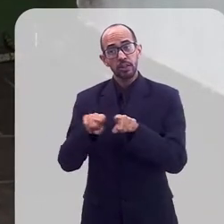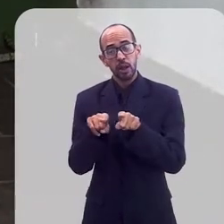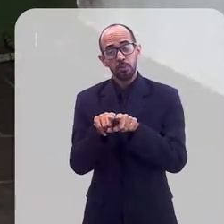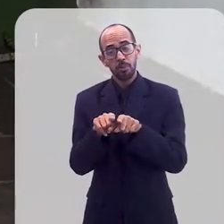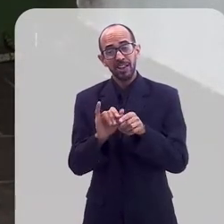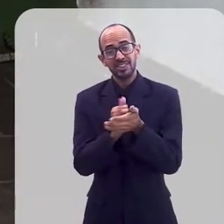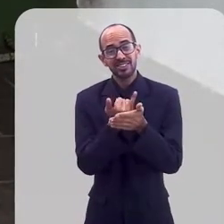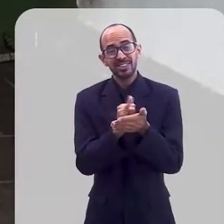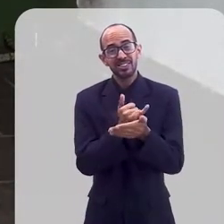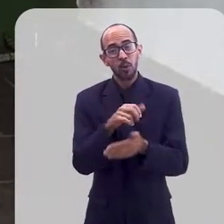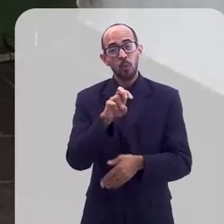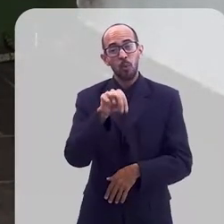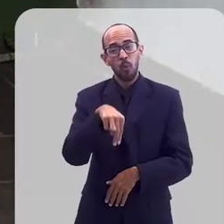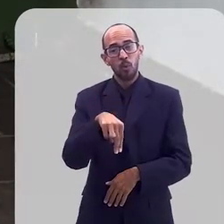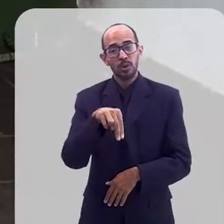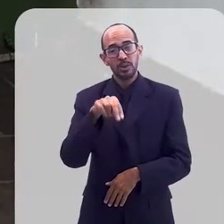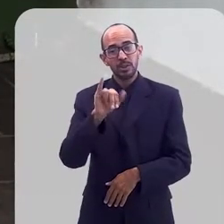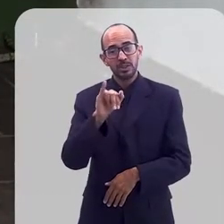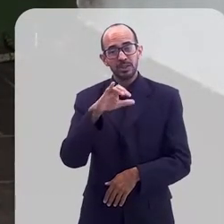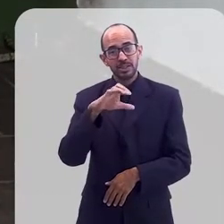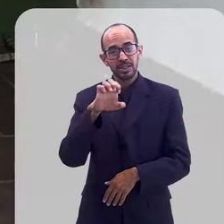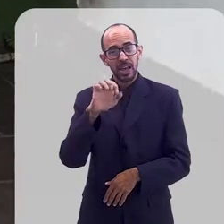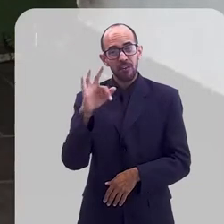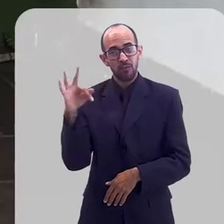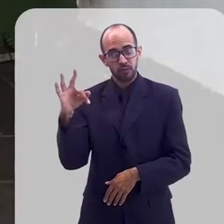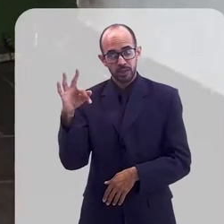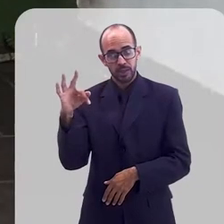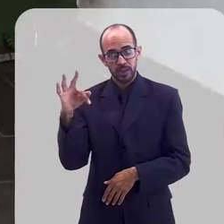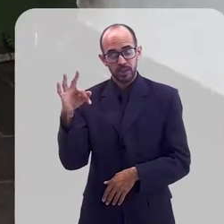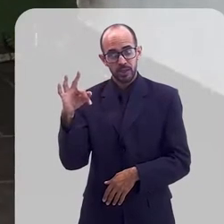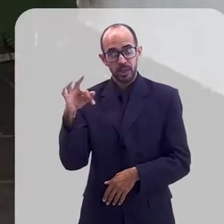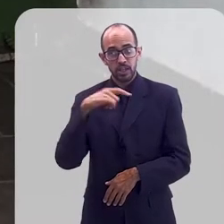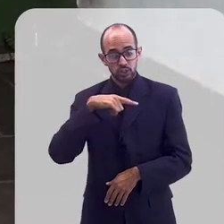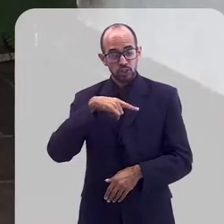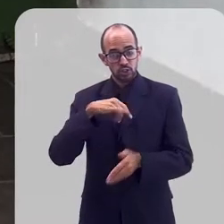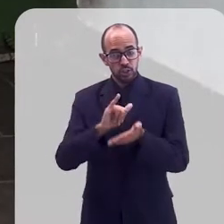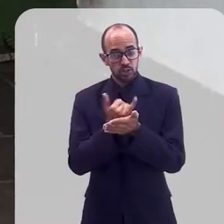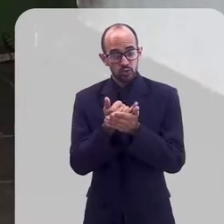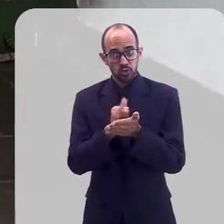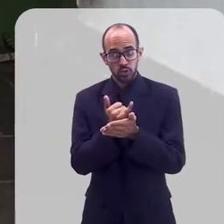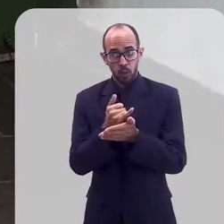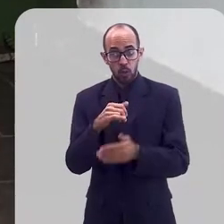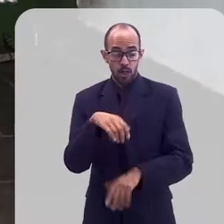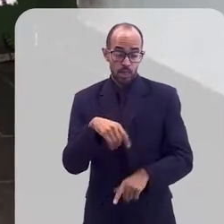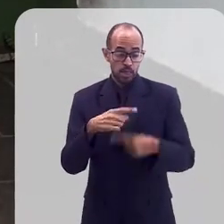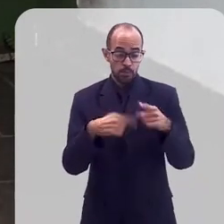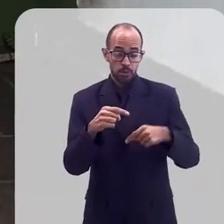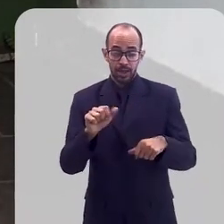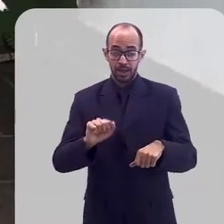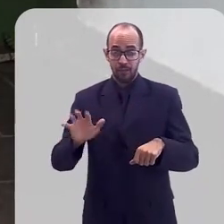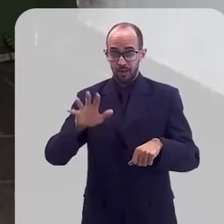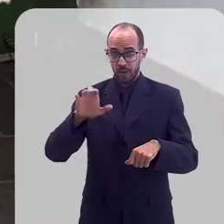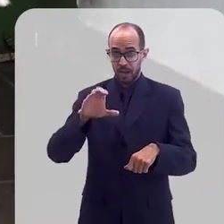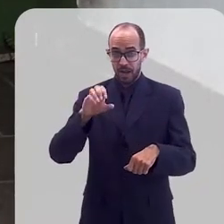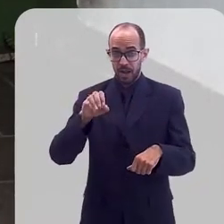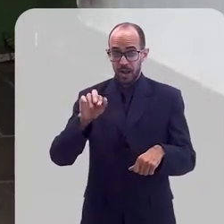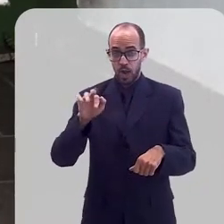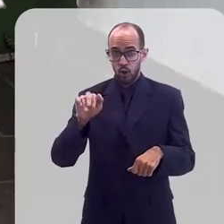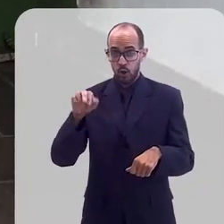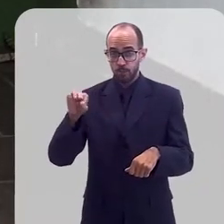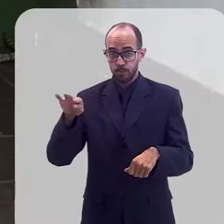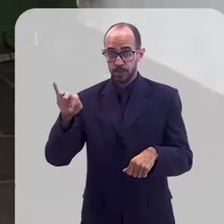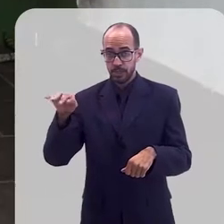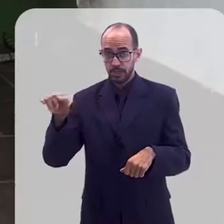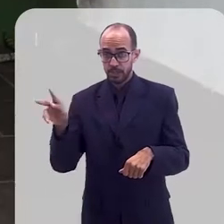chamado uma, duas vezes para poder fazer um mapeamento. E o incrível, na Carobinha, aqui a gente descobriu, tipo, 30,